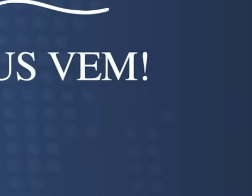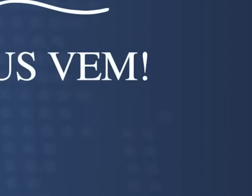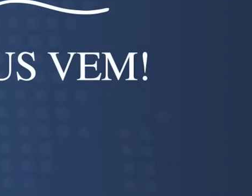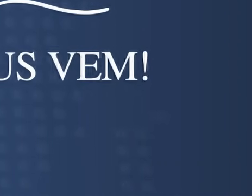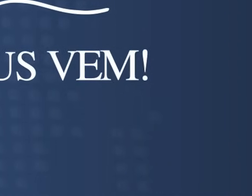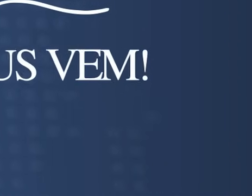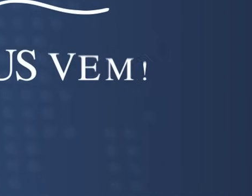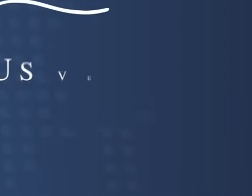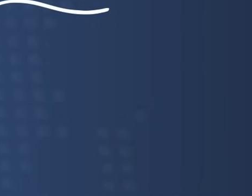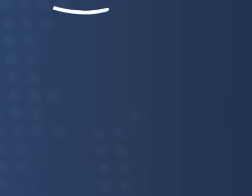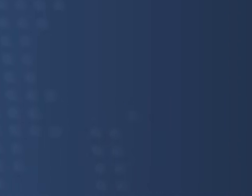vem l